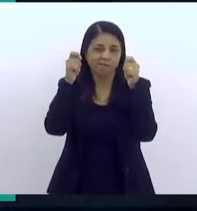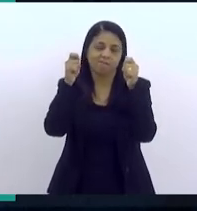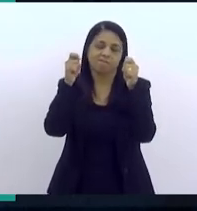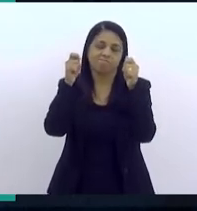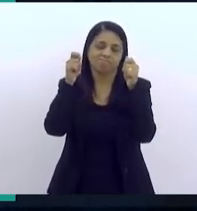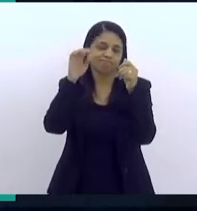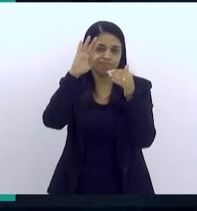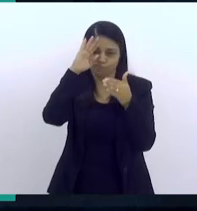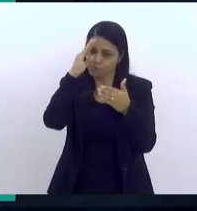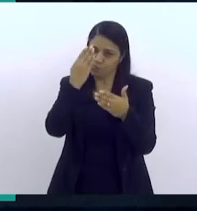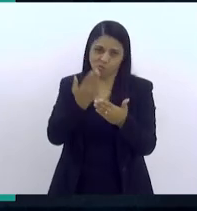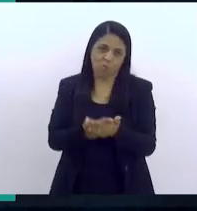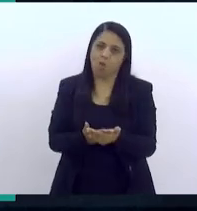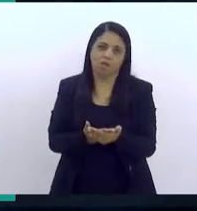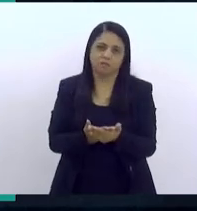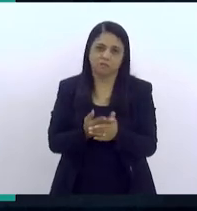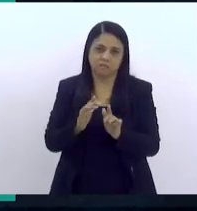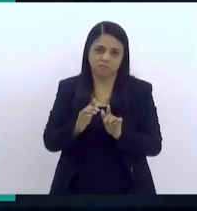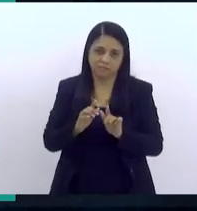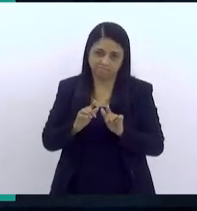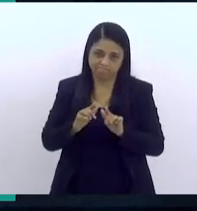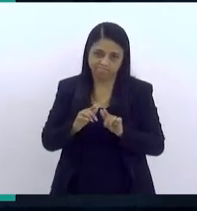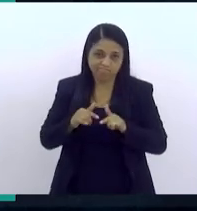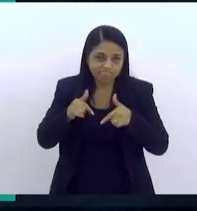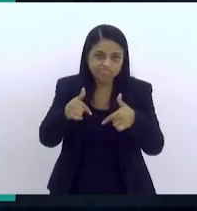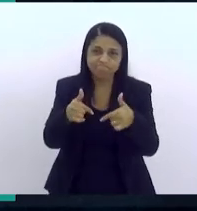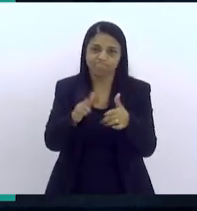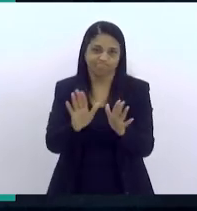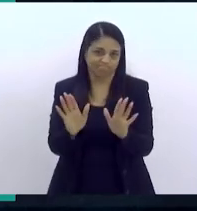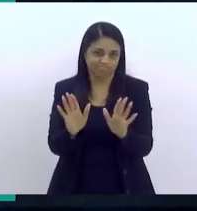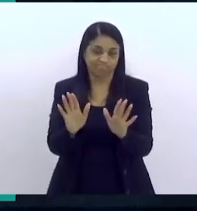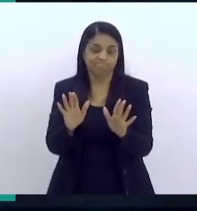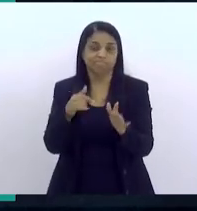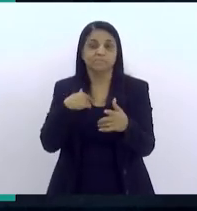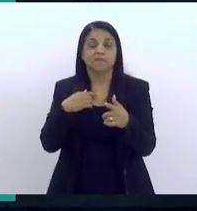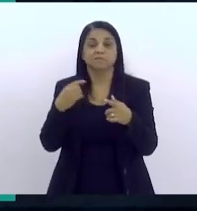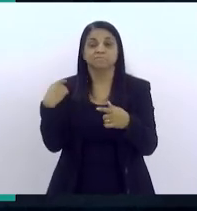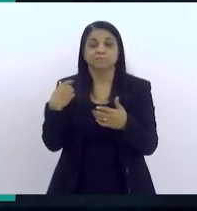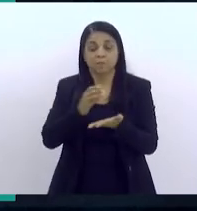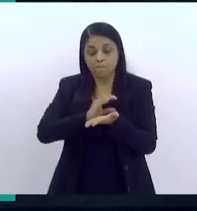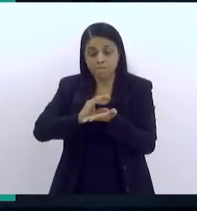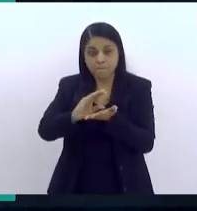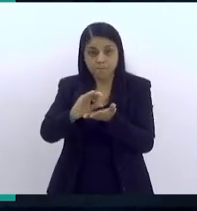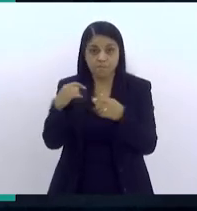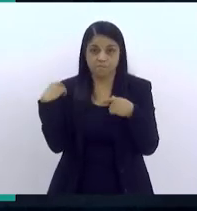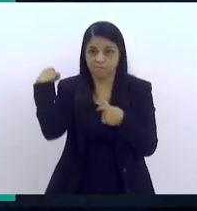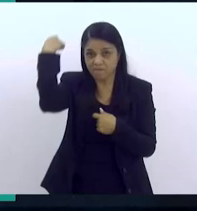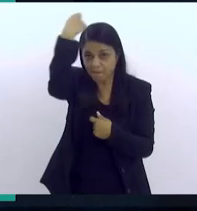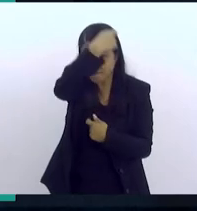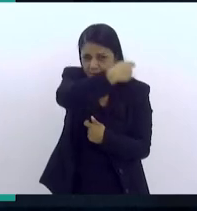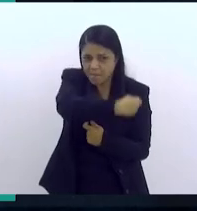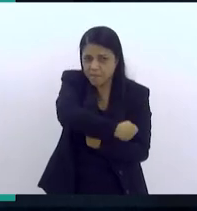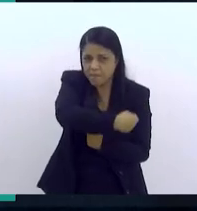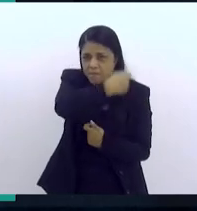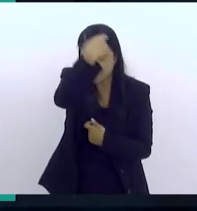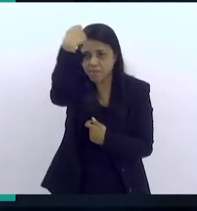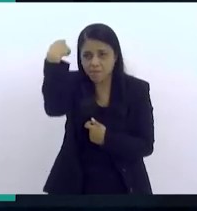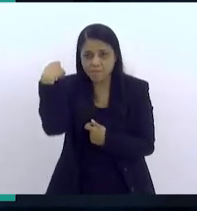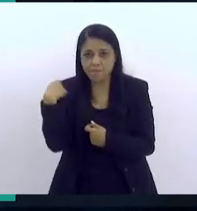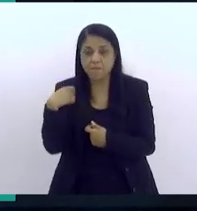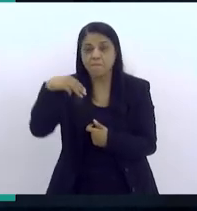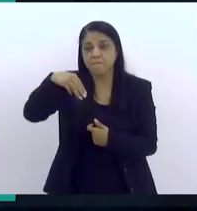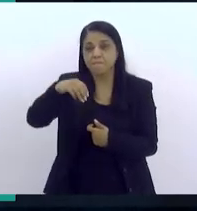que funciona então por exemplo um investimento indetectores de metal quando a gente pensa na realidade da escola pública